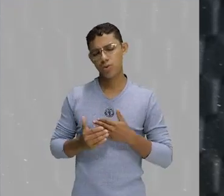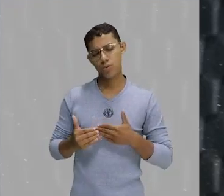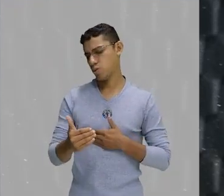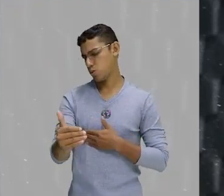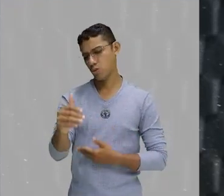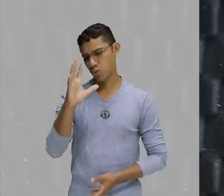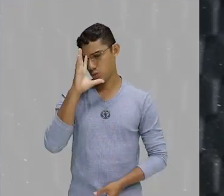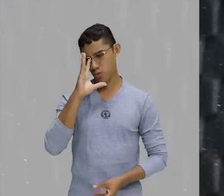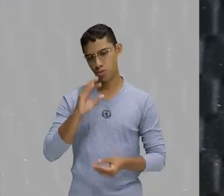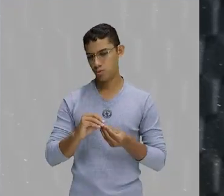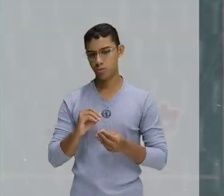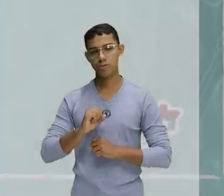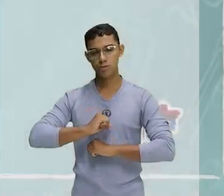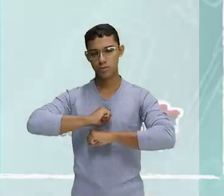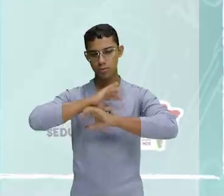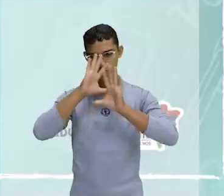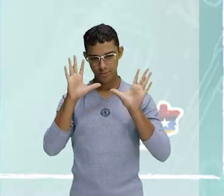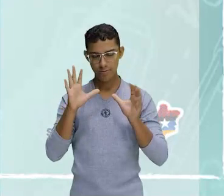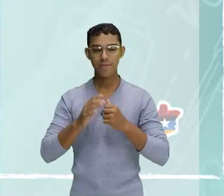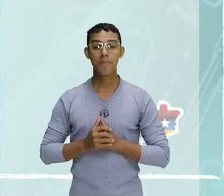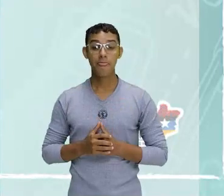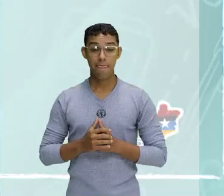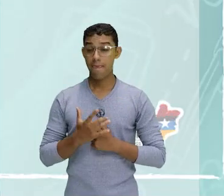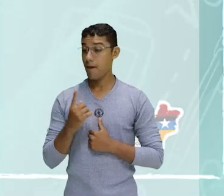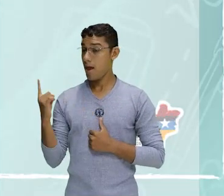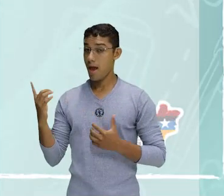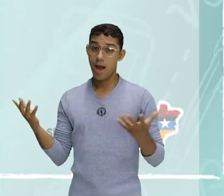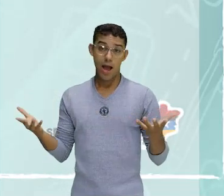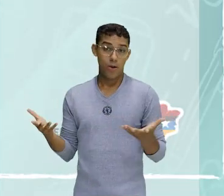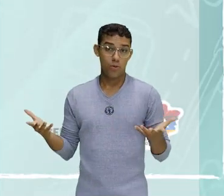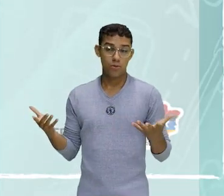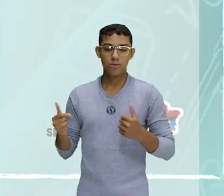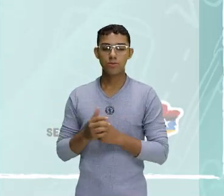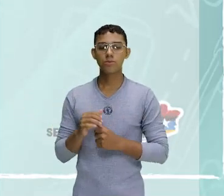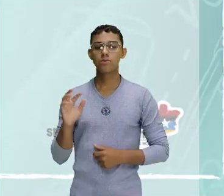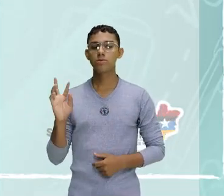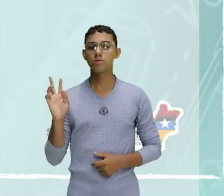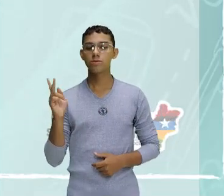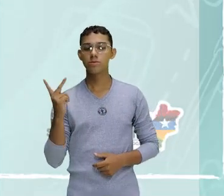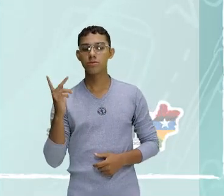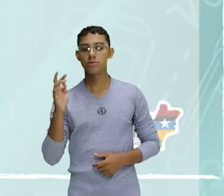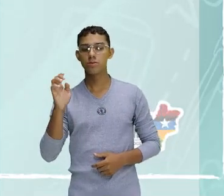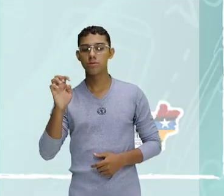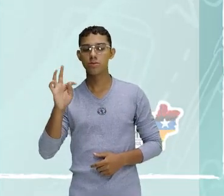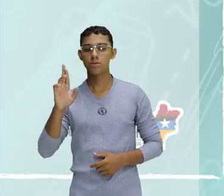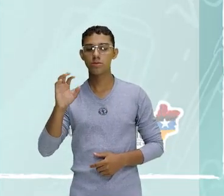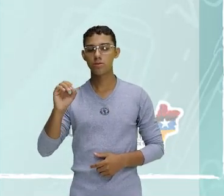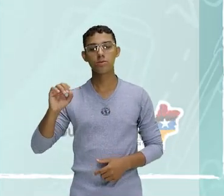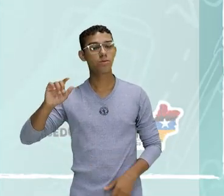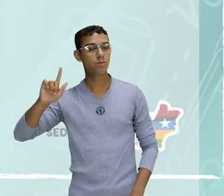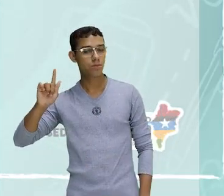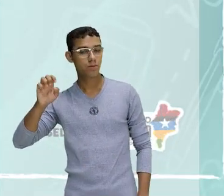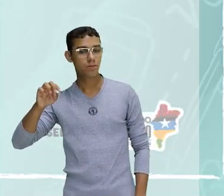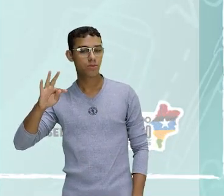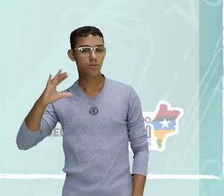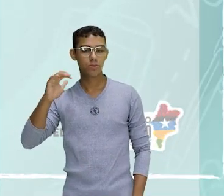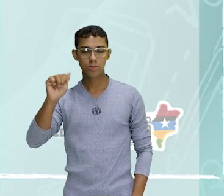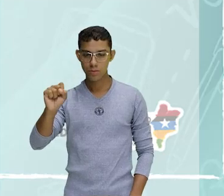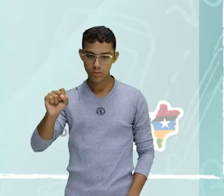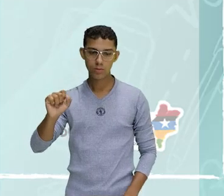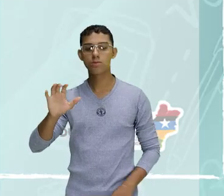a compreensão. Então, aqui eu tenho heterogenéricas. Embora o tema da aula diz assim, que são